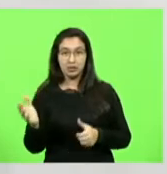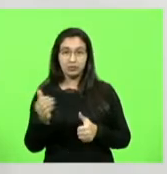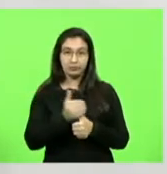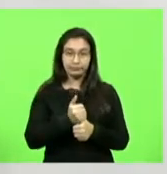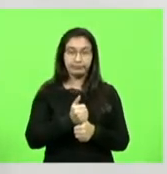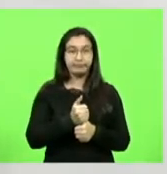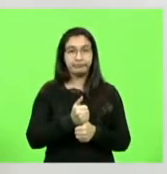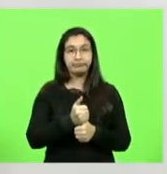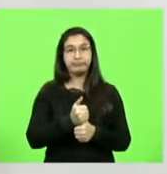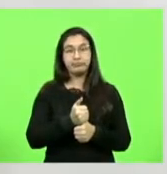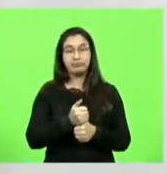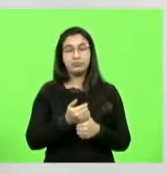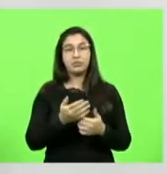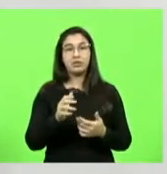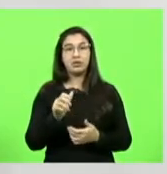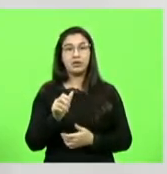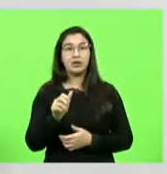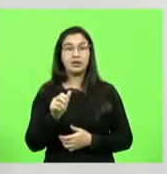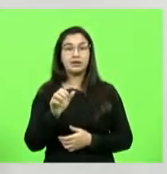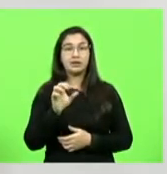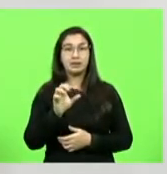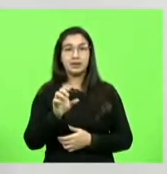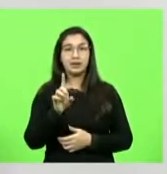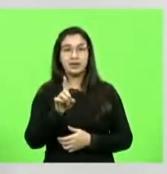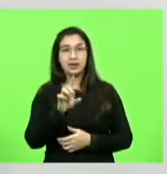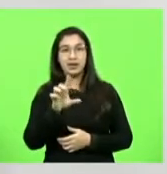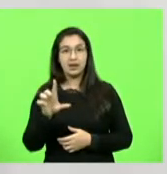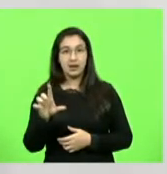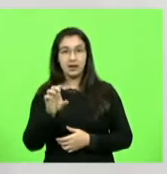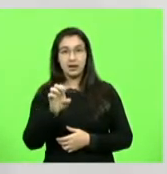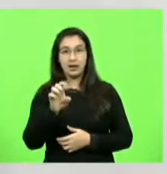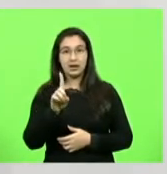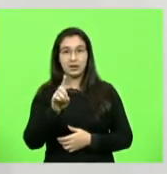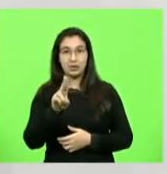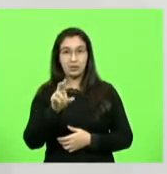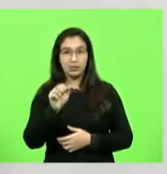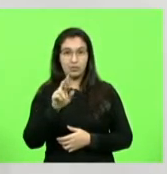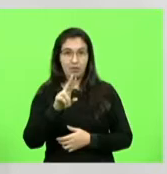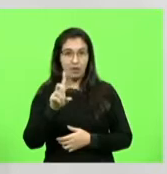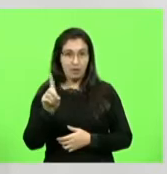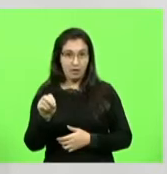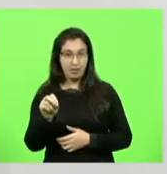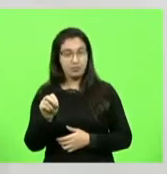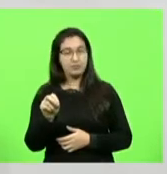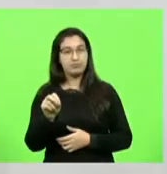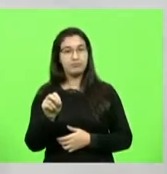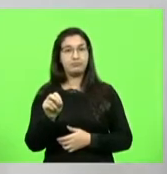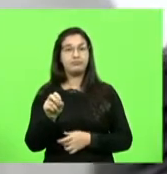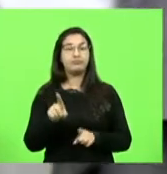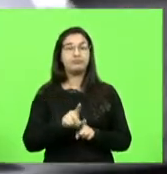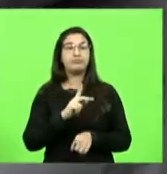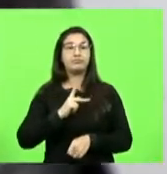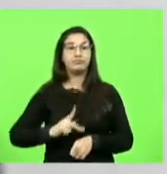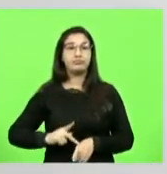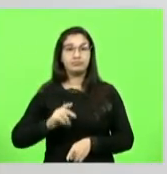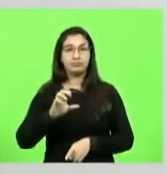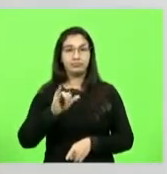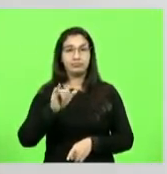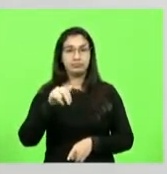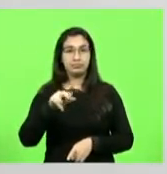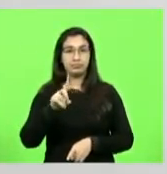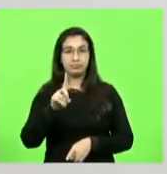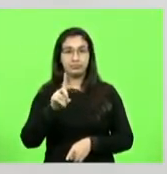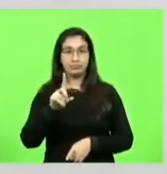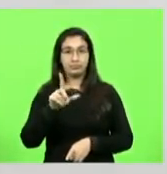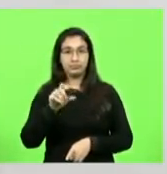senhor Avelino Lombardi, o presidente da CDL, o Eduardo Carvalho Soares, o presidente do Sindilojas, o Márcio Rodrigues, que